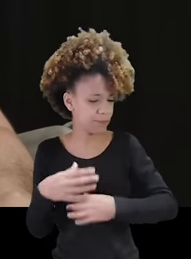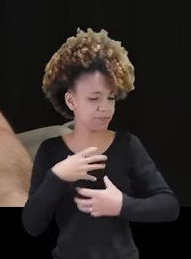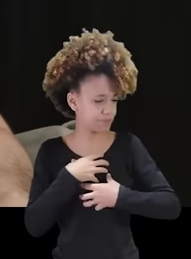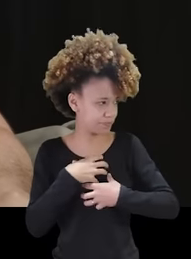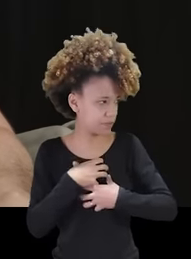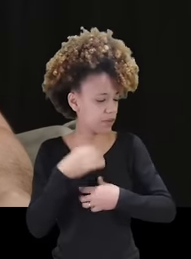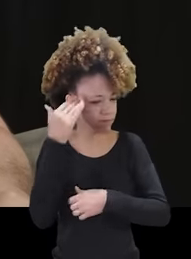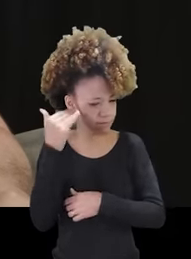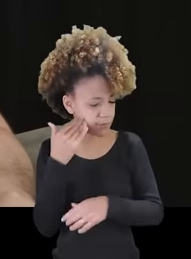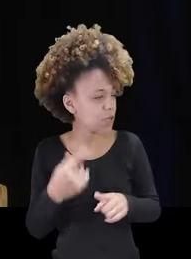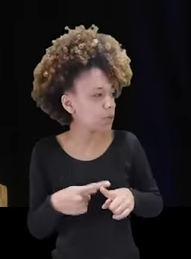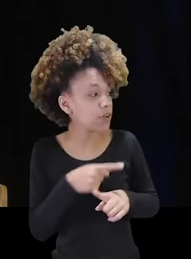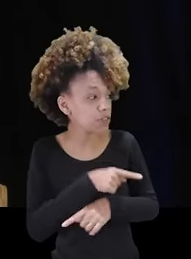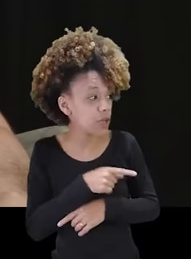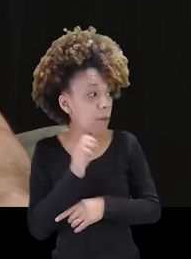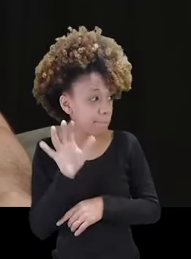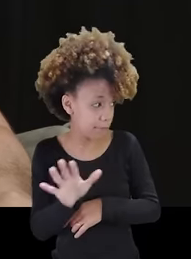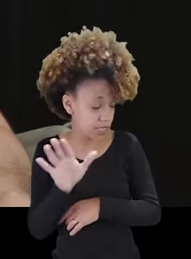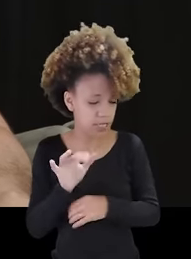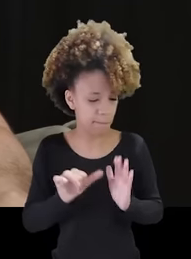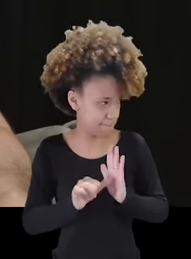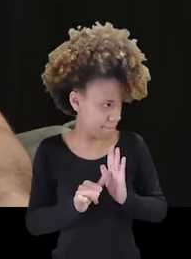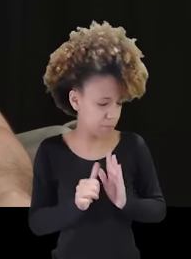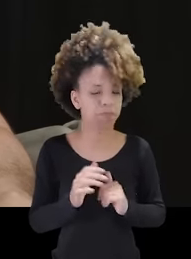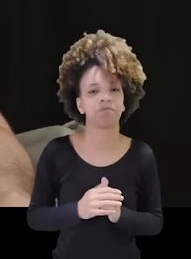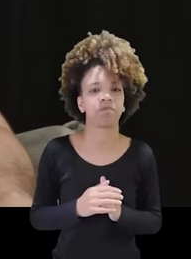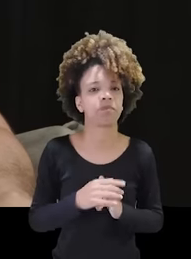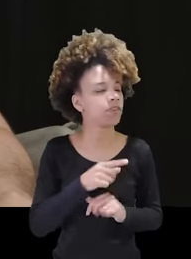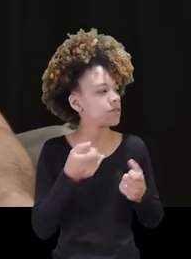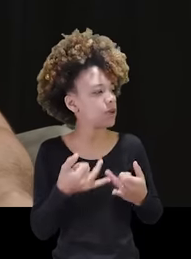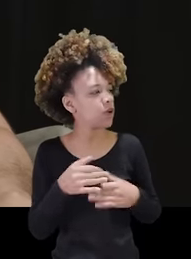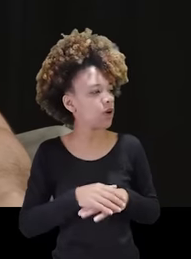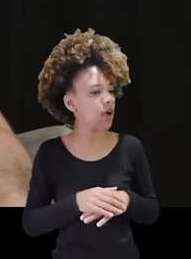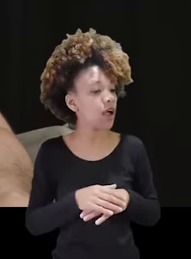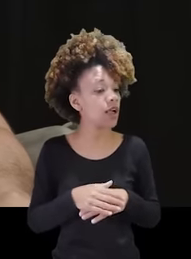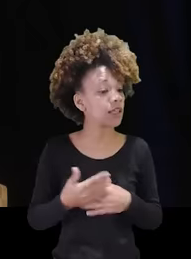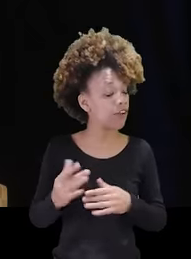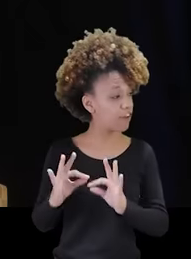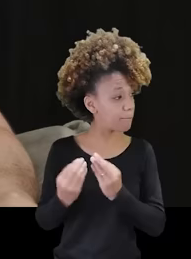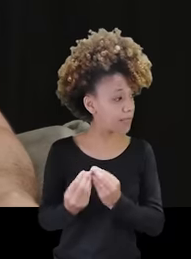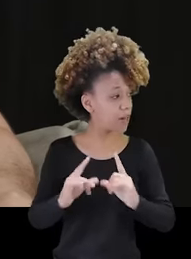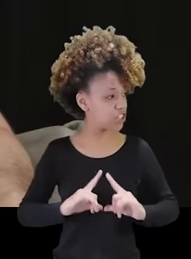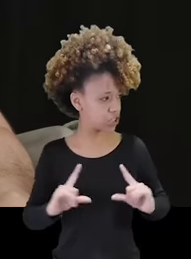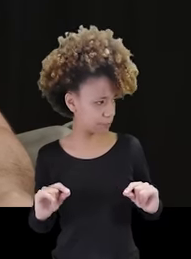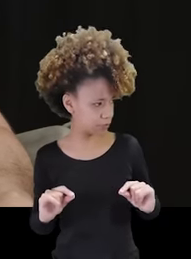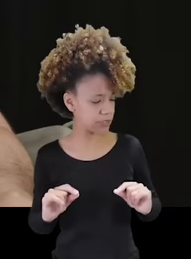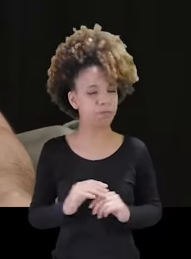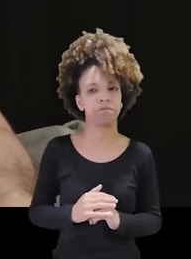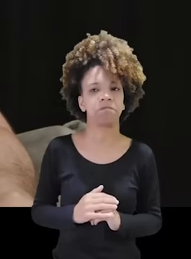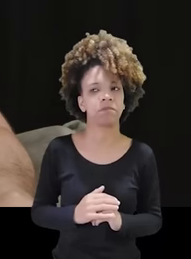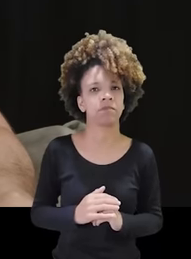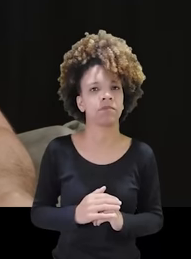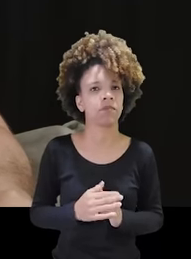comportamento da Coreia porque você é uma brasileira Sim vamos lá primeira coisa você falou para mim que você é descendente de japonês o